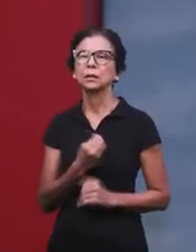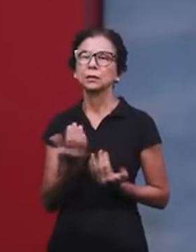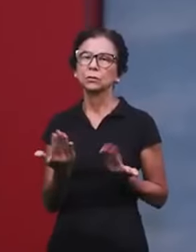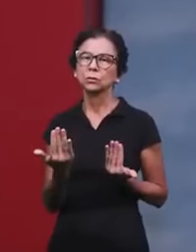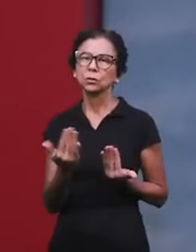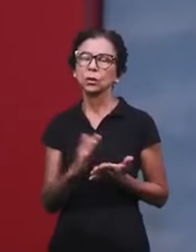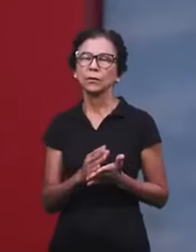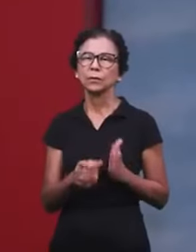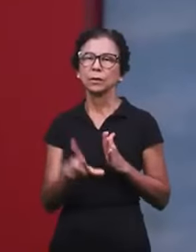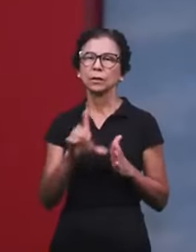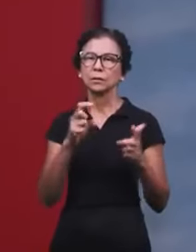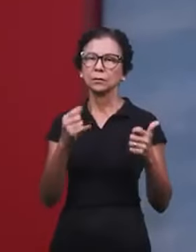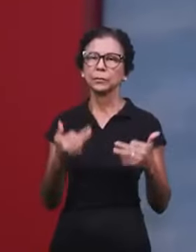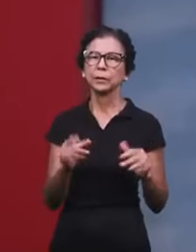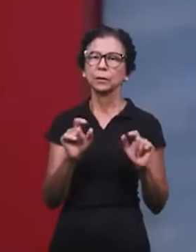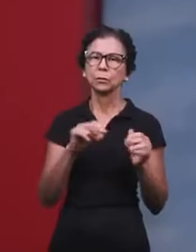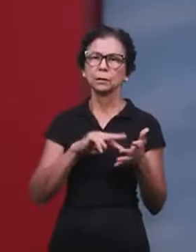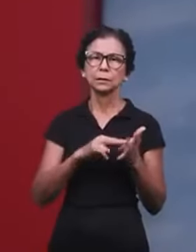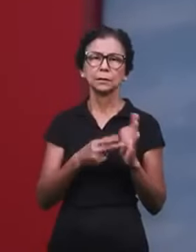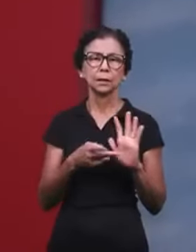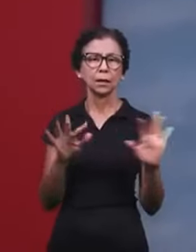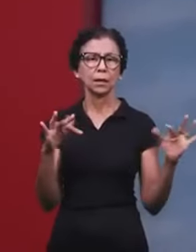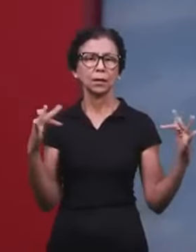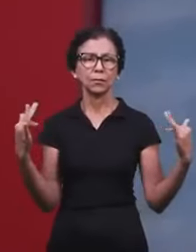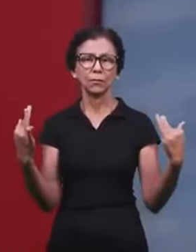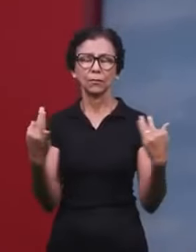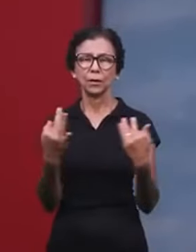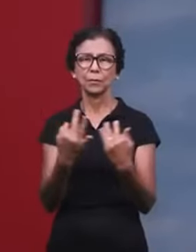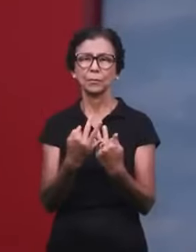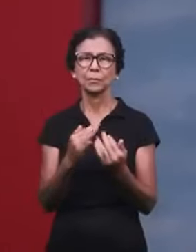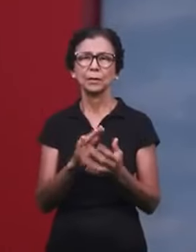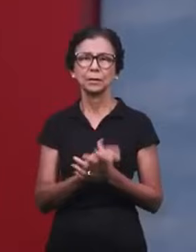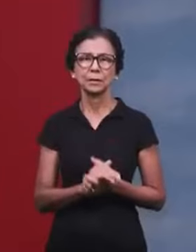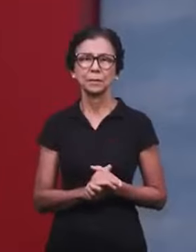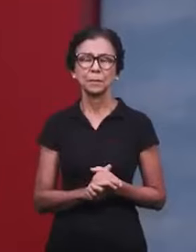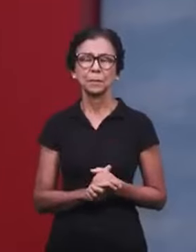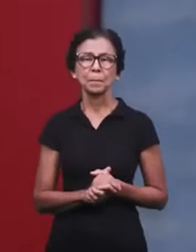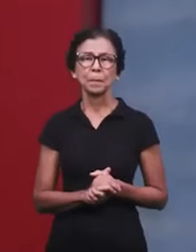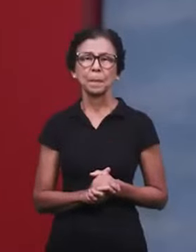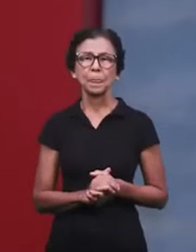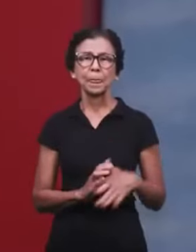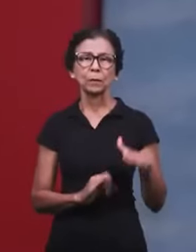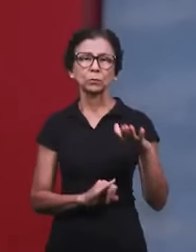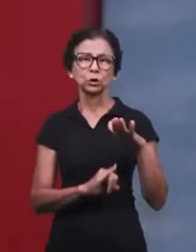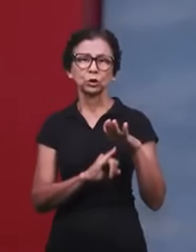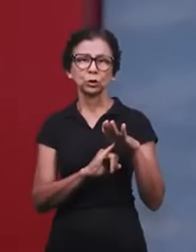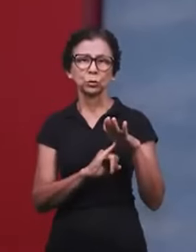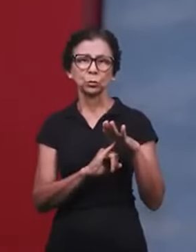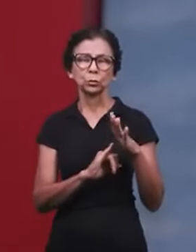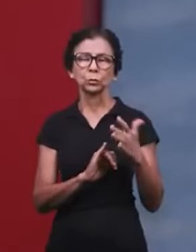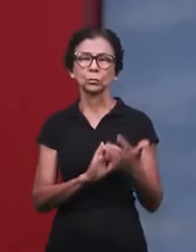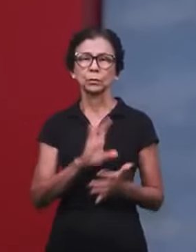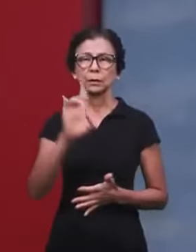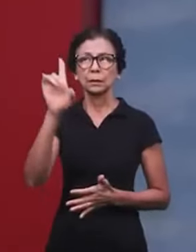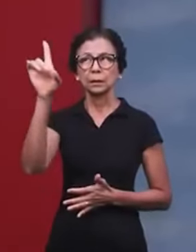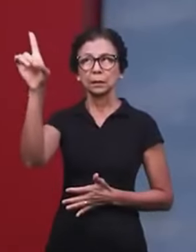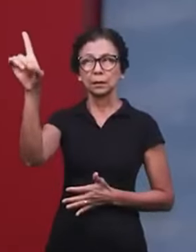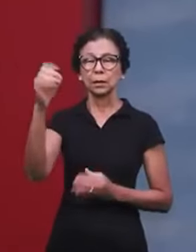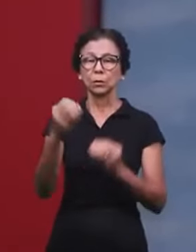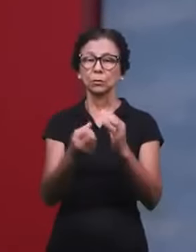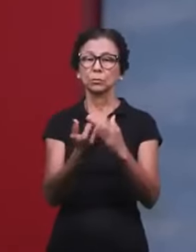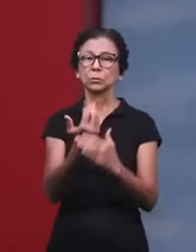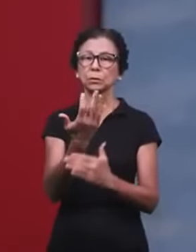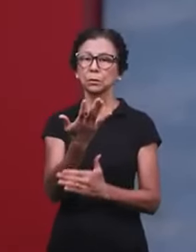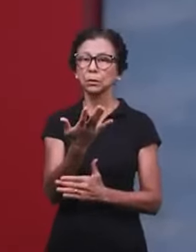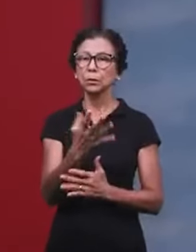a família é um instituto estabelecido por Deus deixará o homem seu